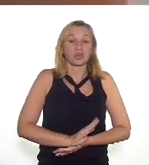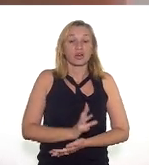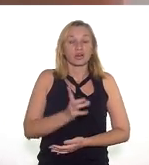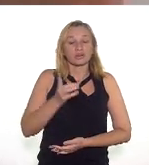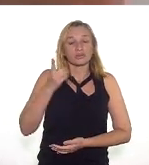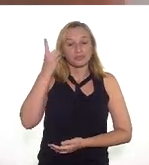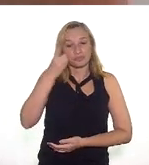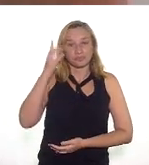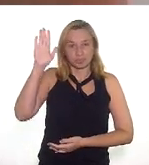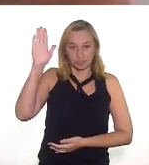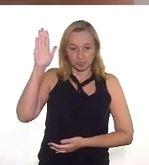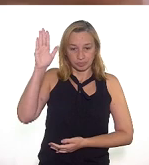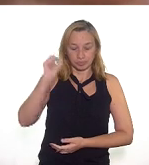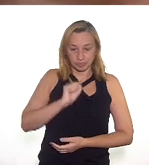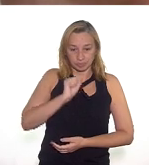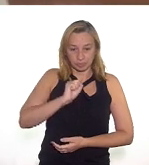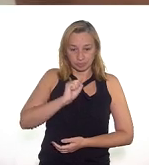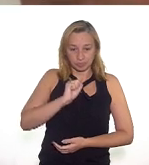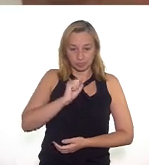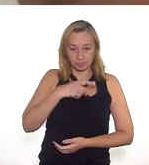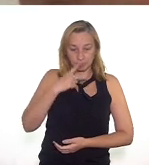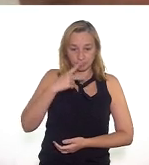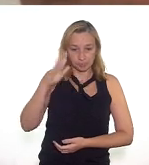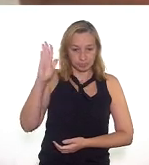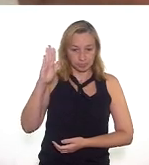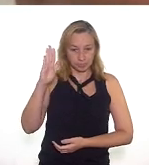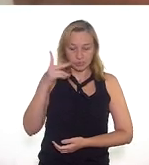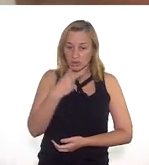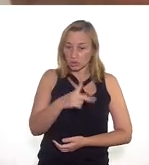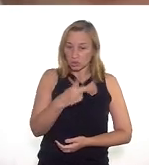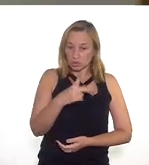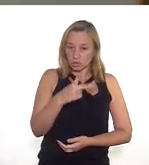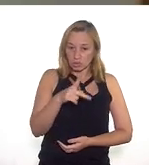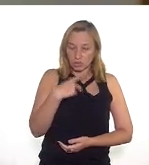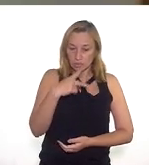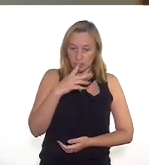Deputado, se eu permitir... Na sua fala...